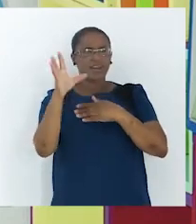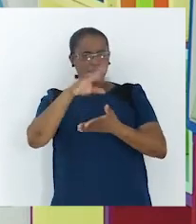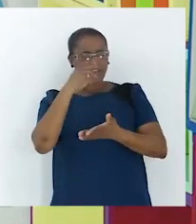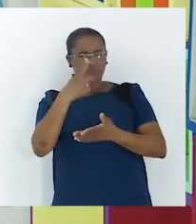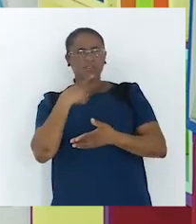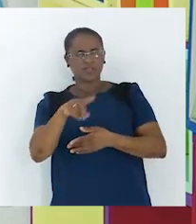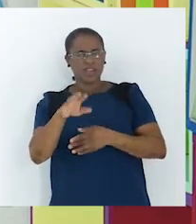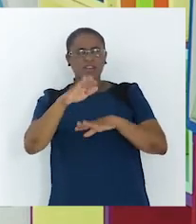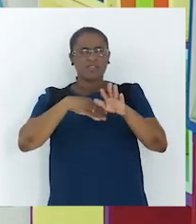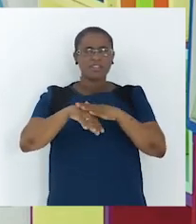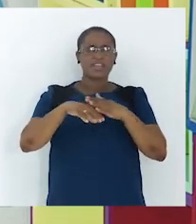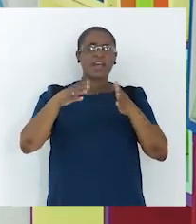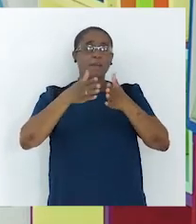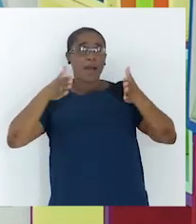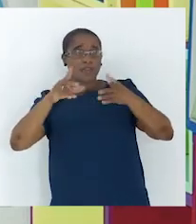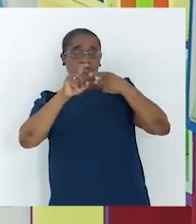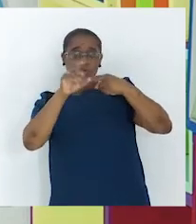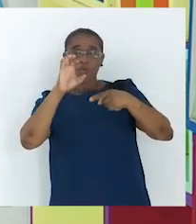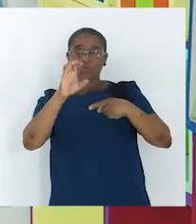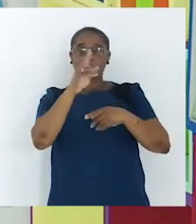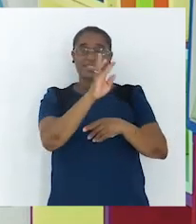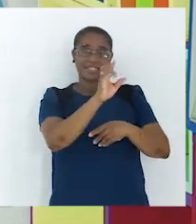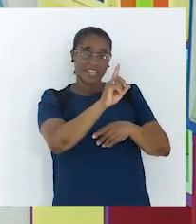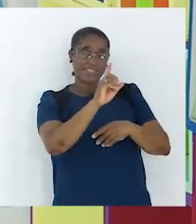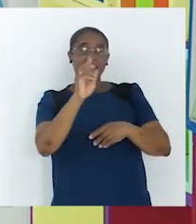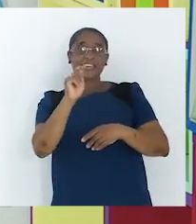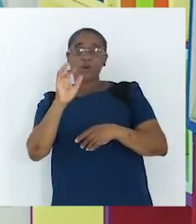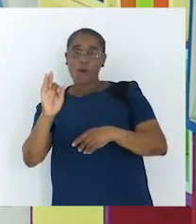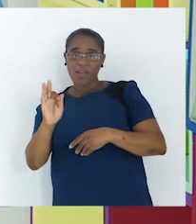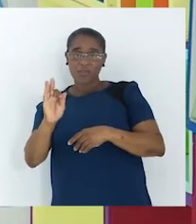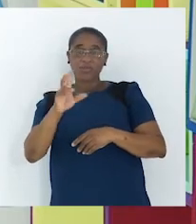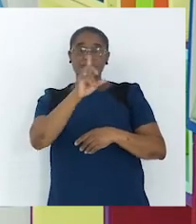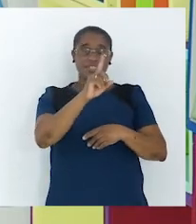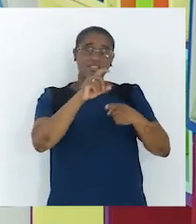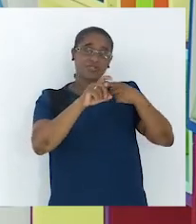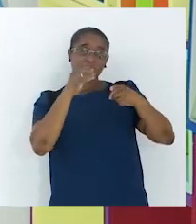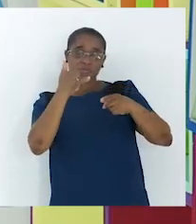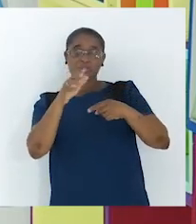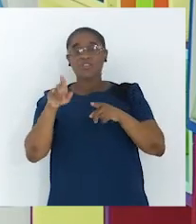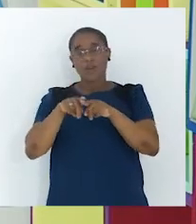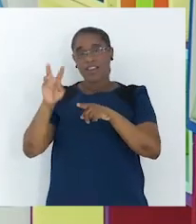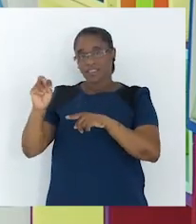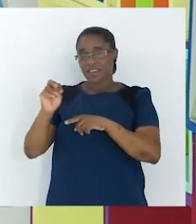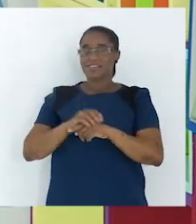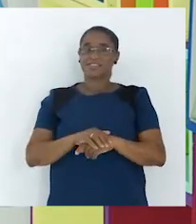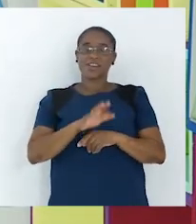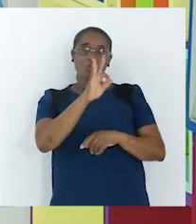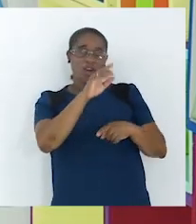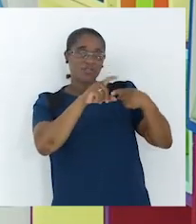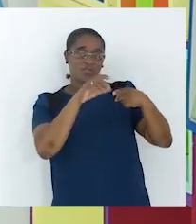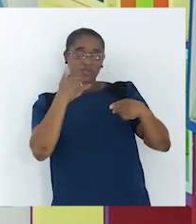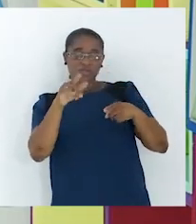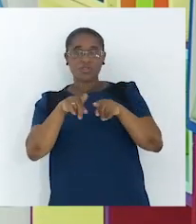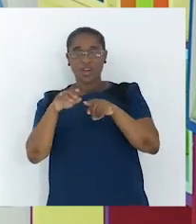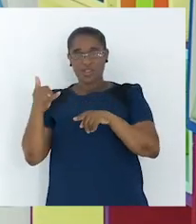fazer um máximo divisor comum entre seis e quatro seis por dois da 34 por dois da